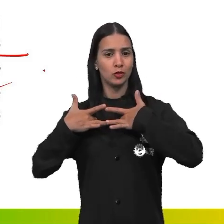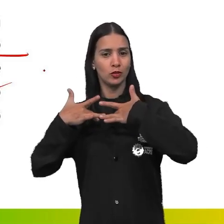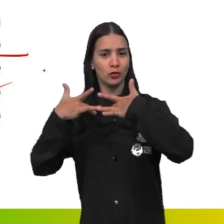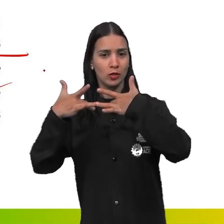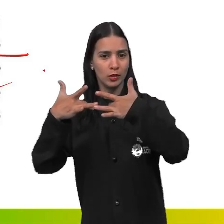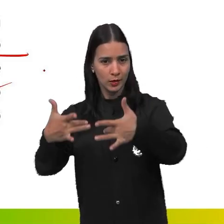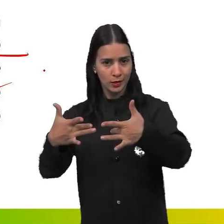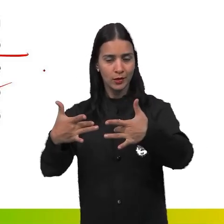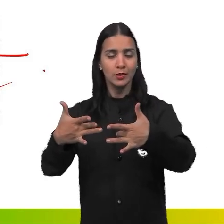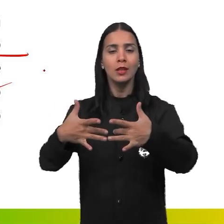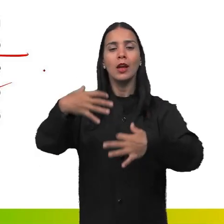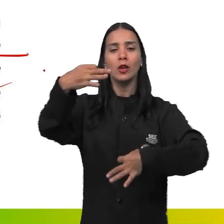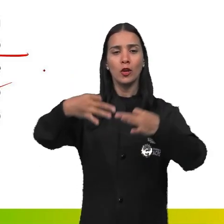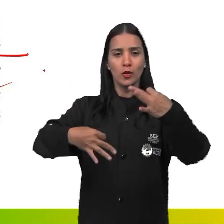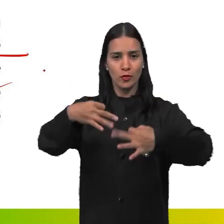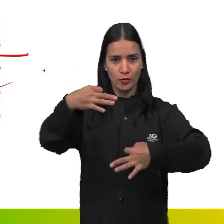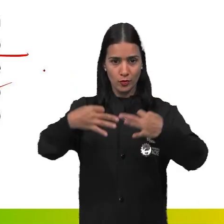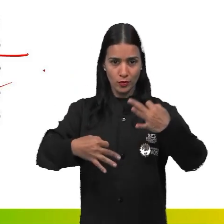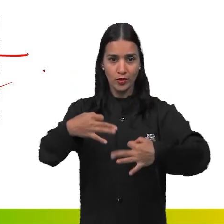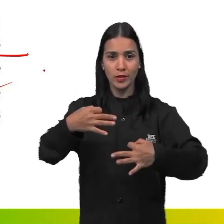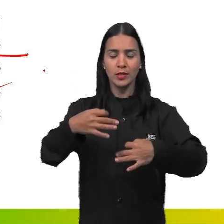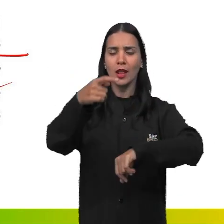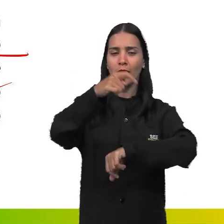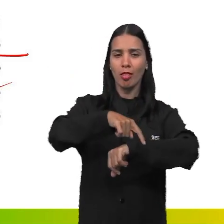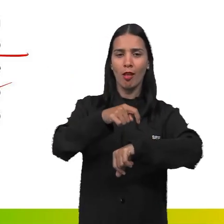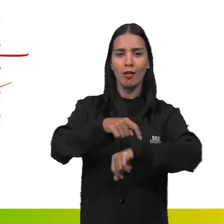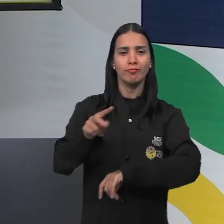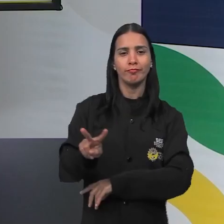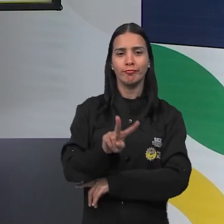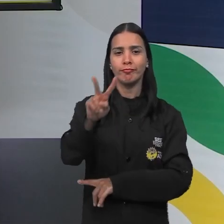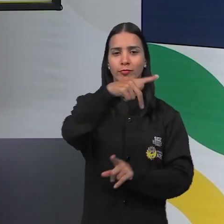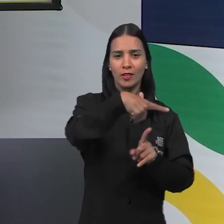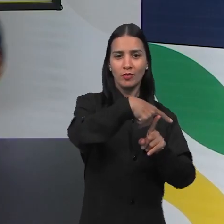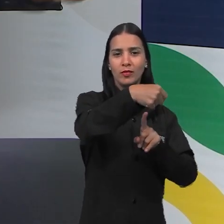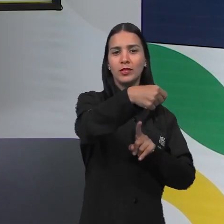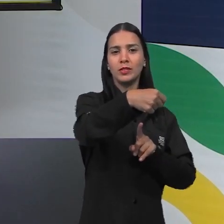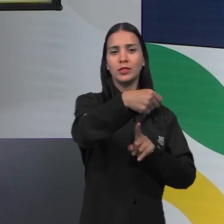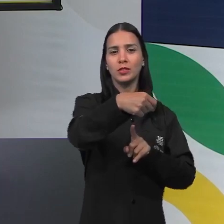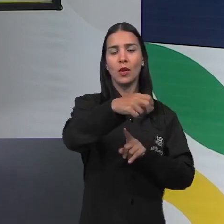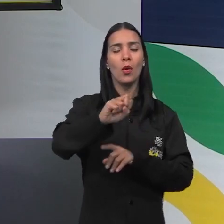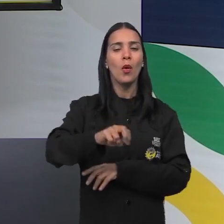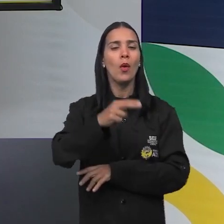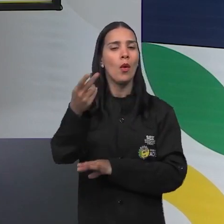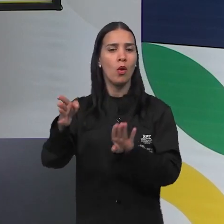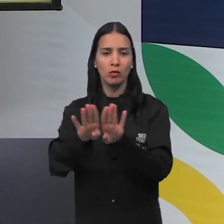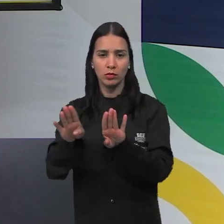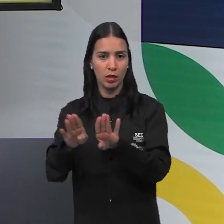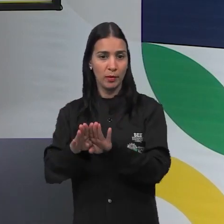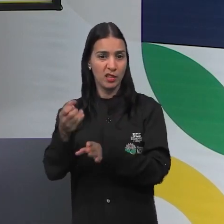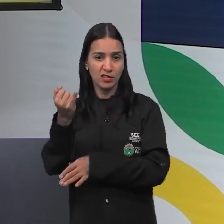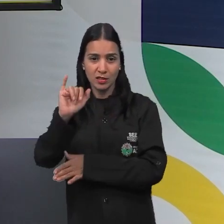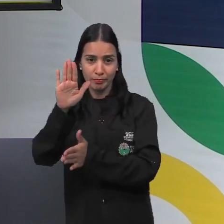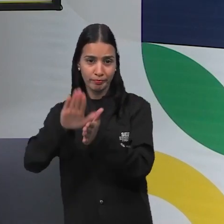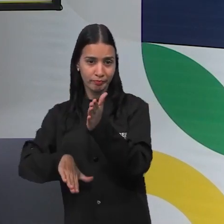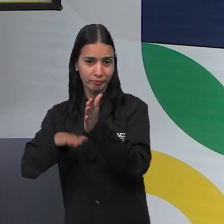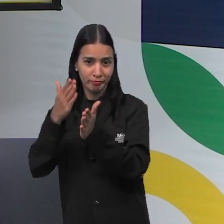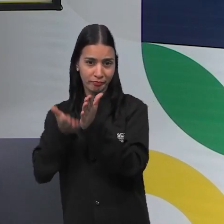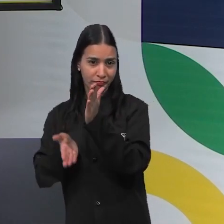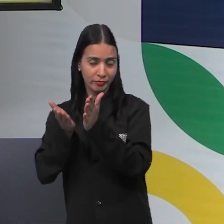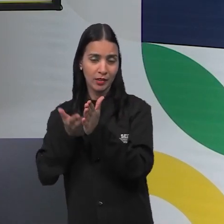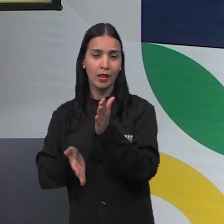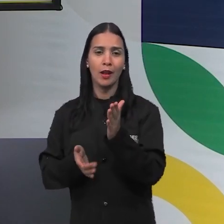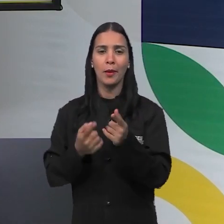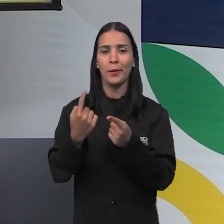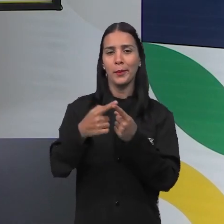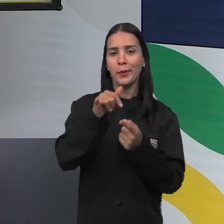e justiça, tanto nas vitórias quanto na derrota. É aquilo, meu time ganhou, é o melhor, é o perdedor. Será que esse tipo de